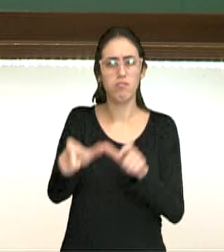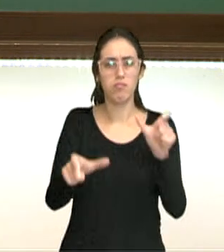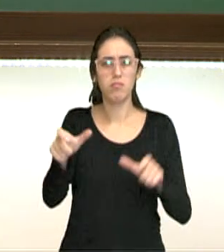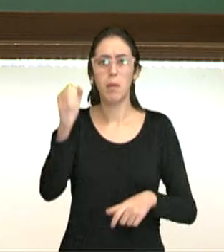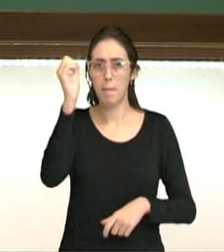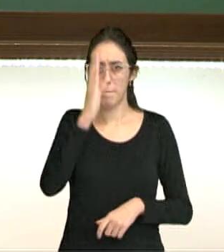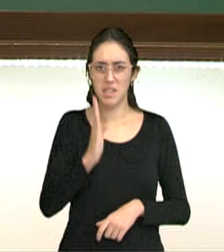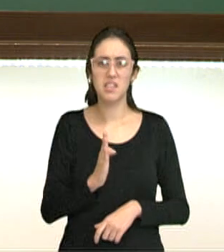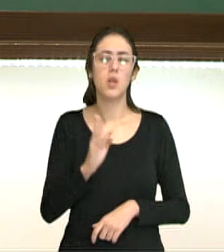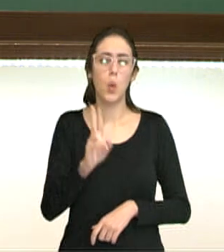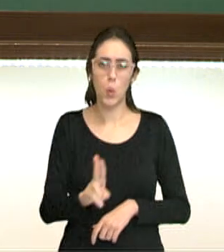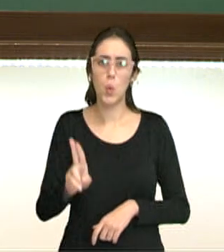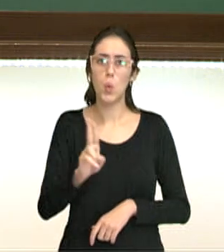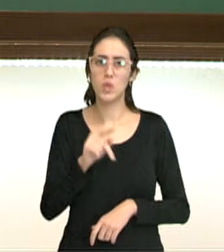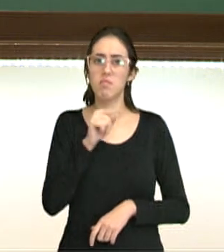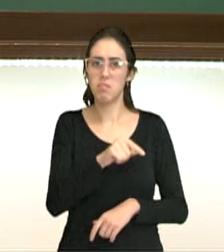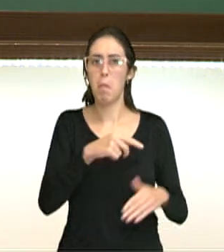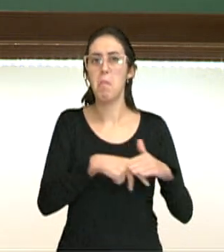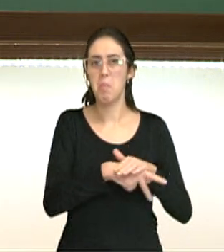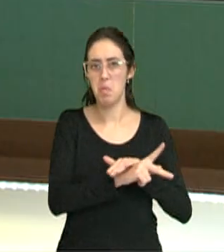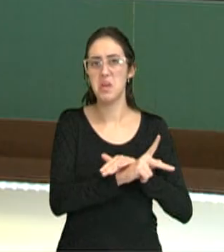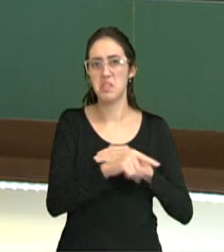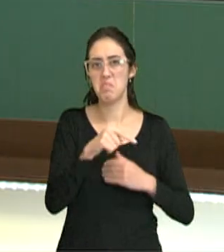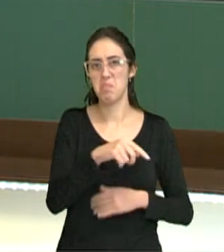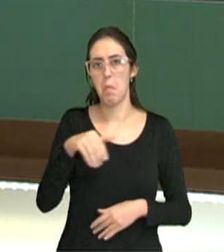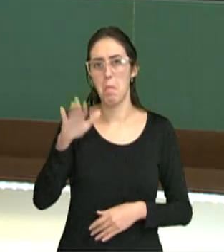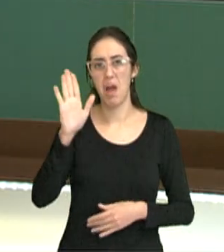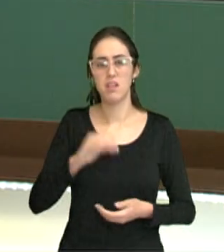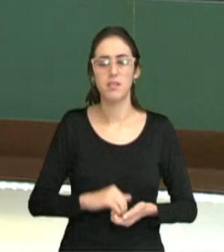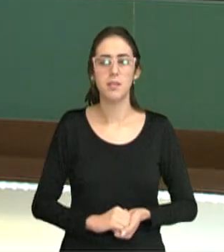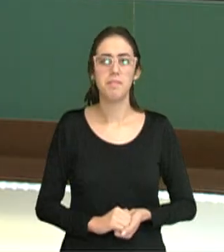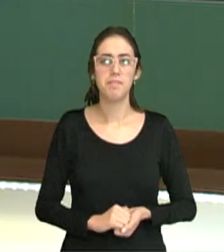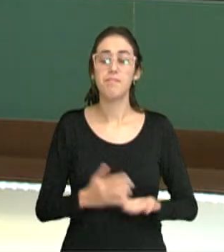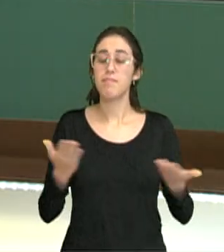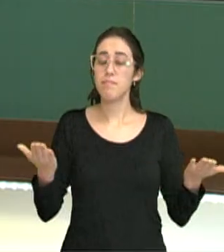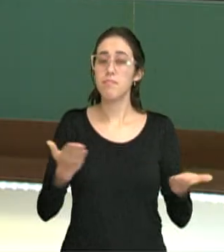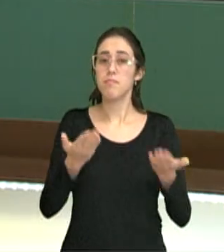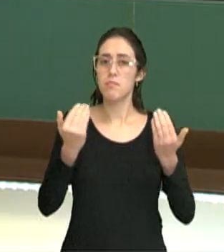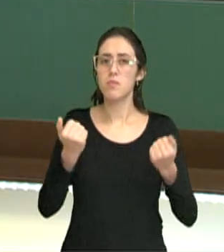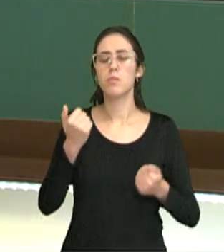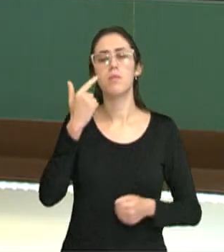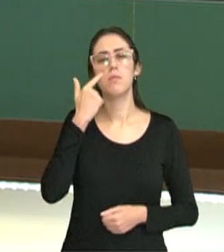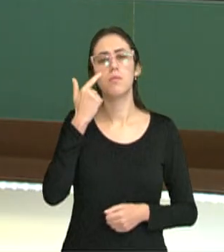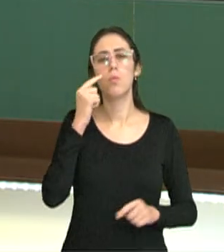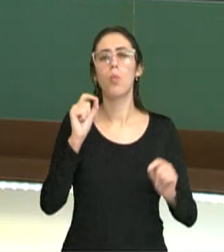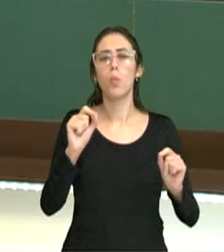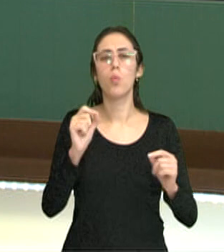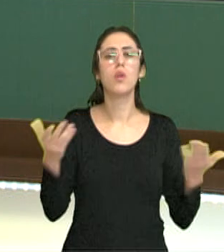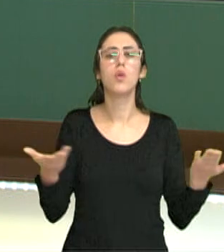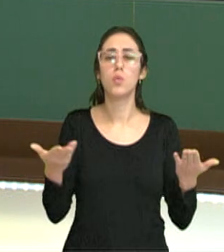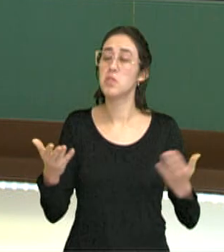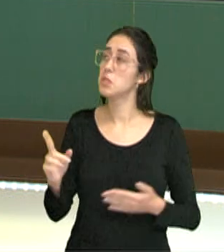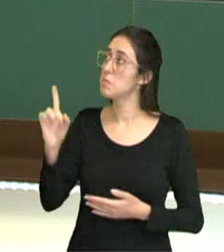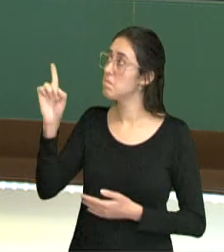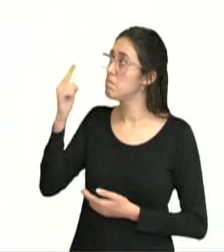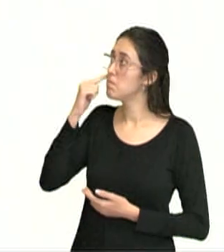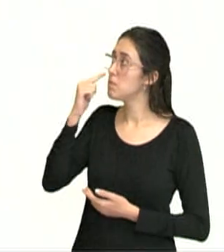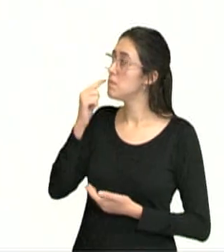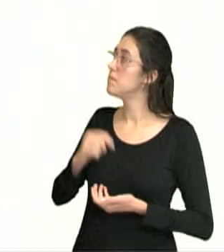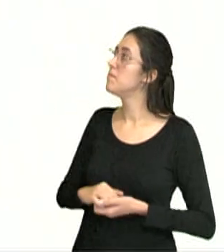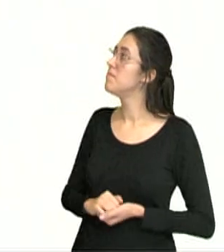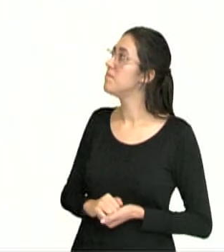investimento mais querido dele. Então vamos lá. Então, o que a gente vai trabalhar no nosso vídeo de hoje? Primeira